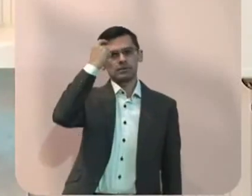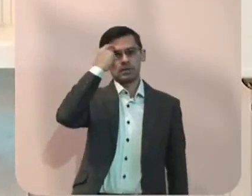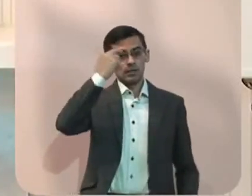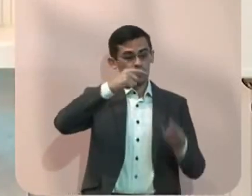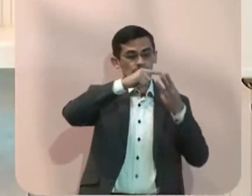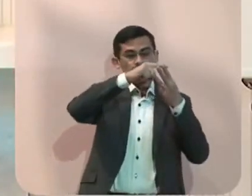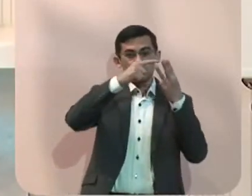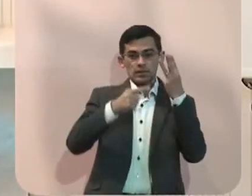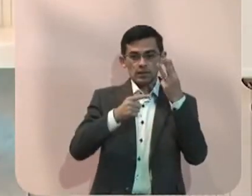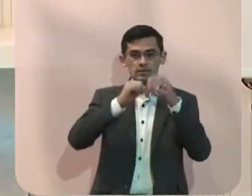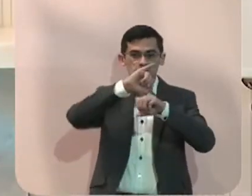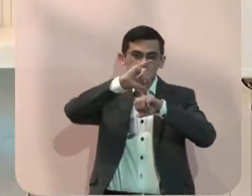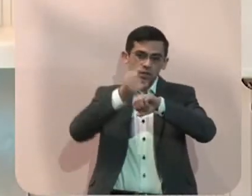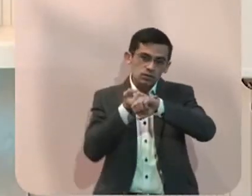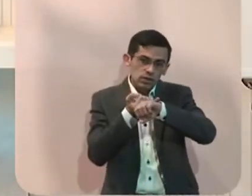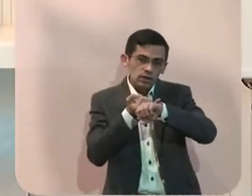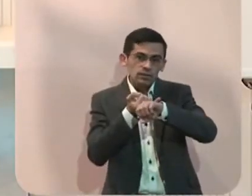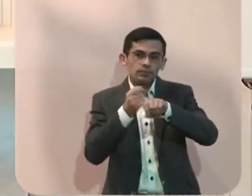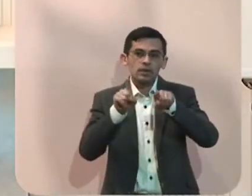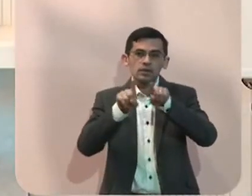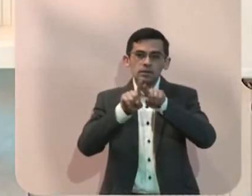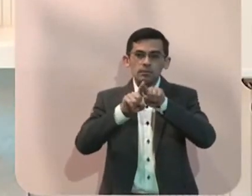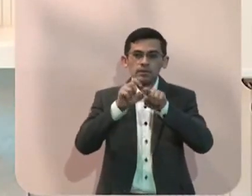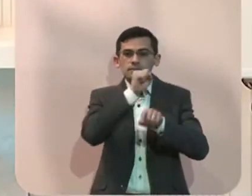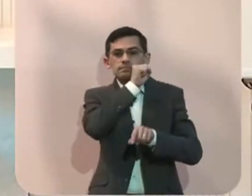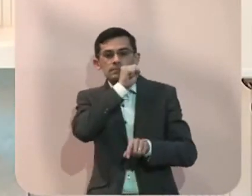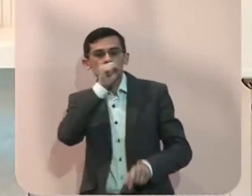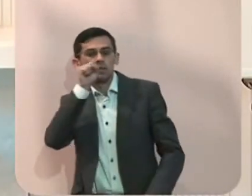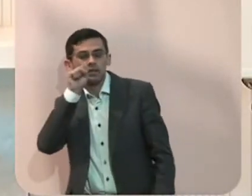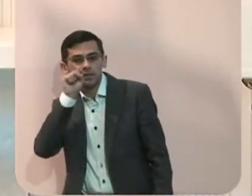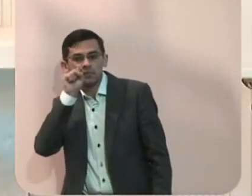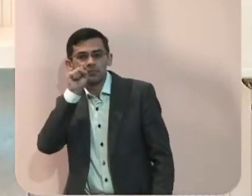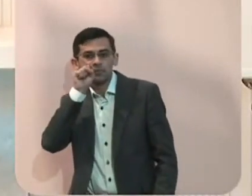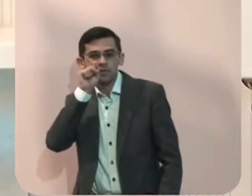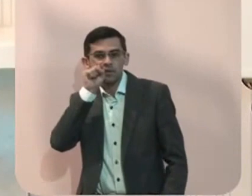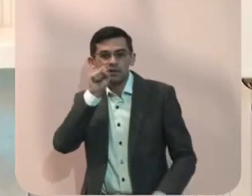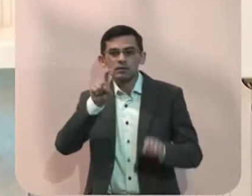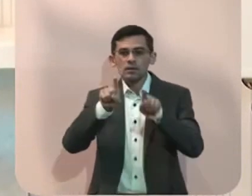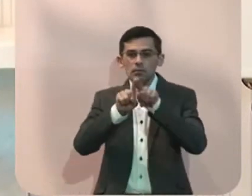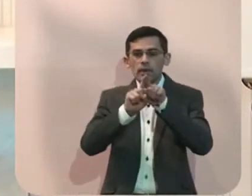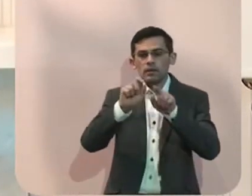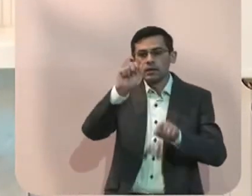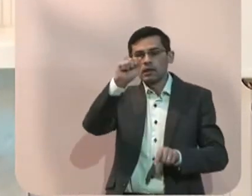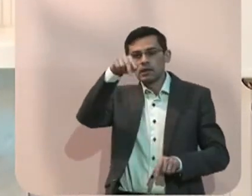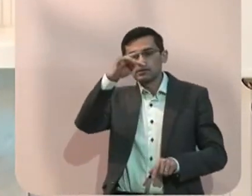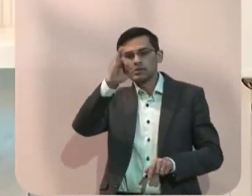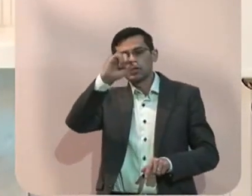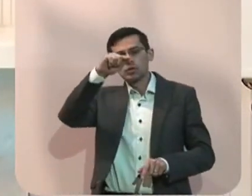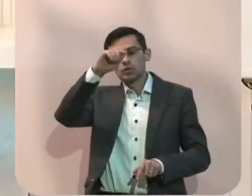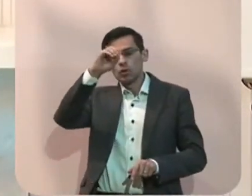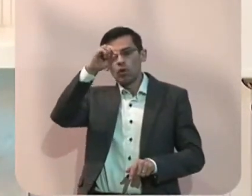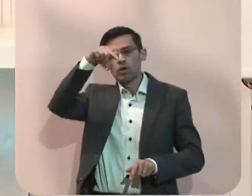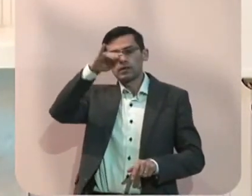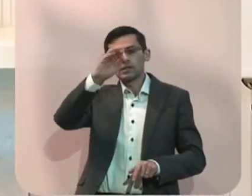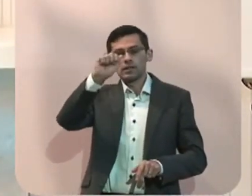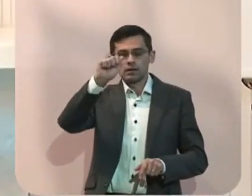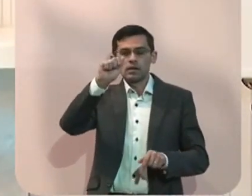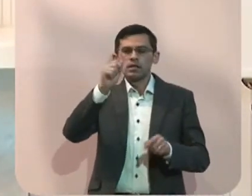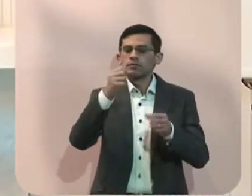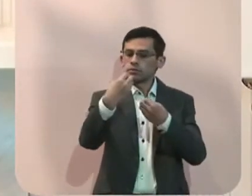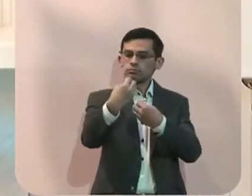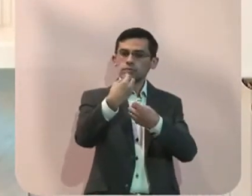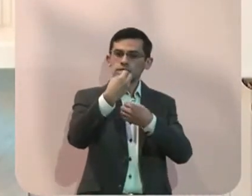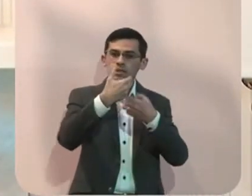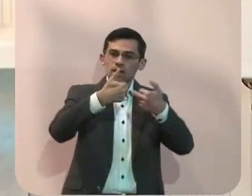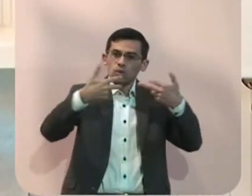3 igrejas, Jerusalém, a igreja de Samaria e a igreja de Antioquia. Essas 3 igrejas vão nos ensinar